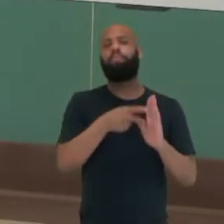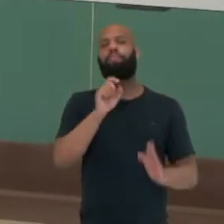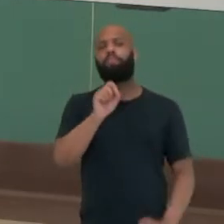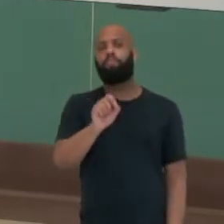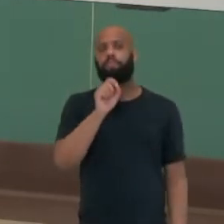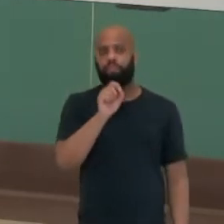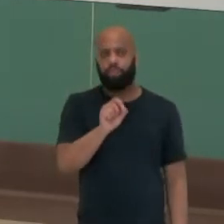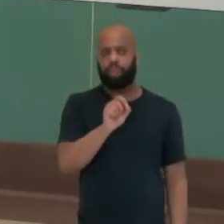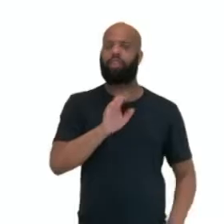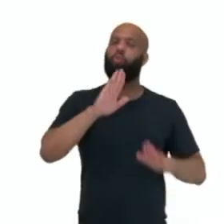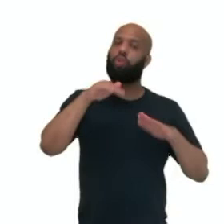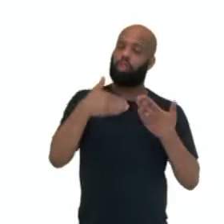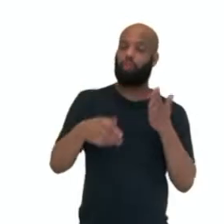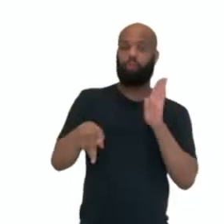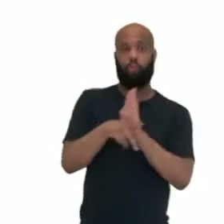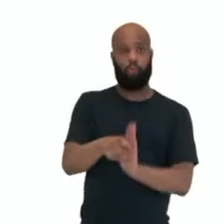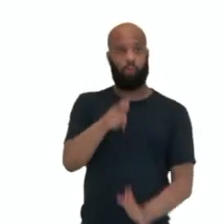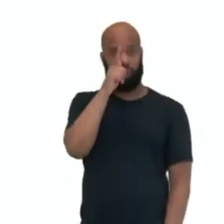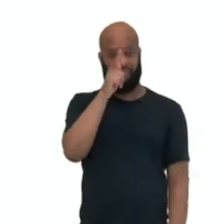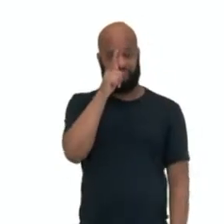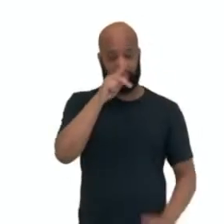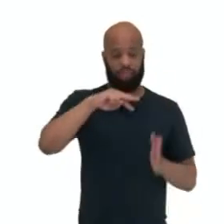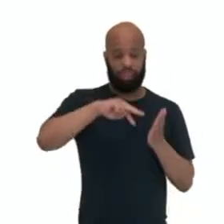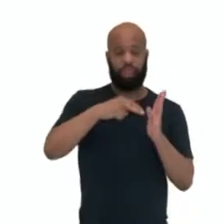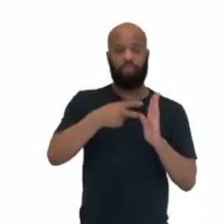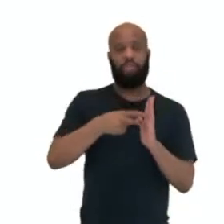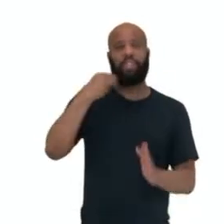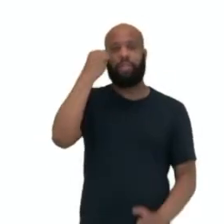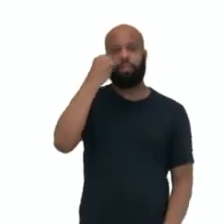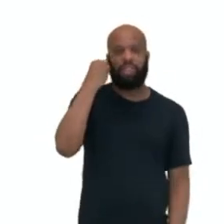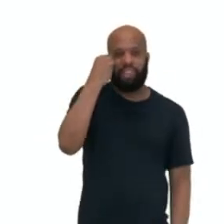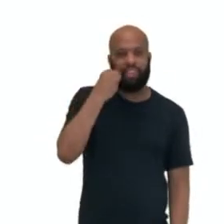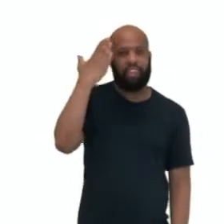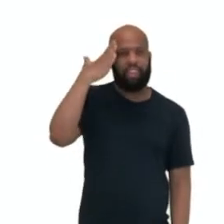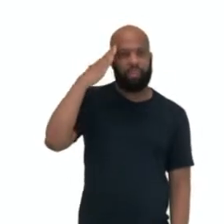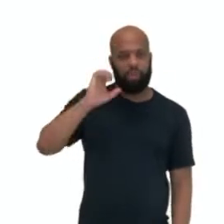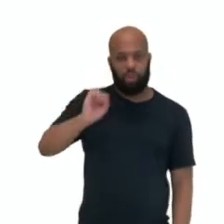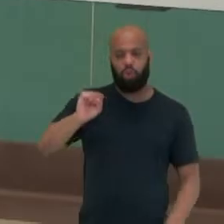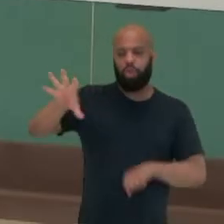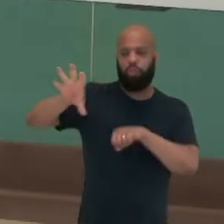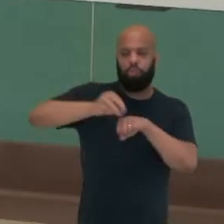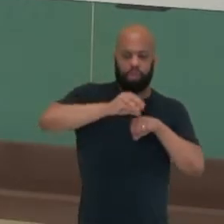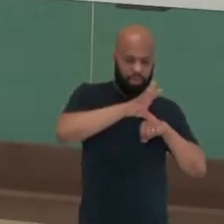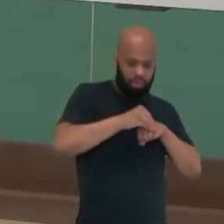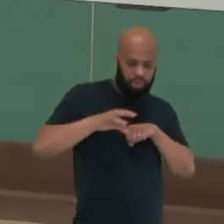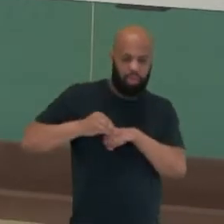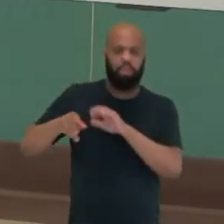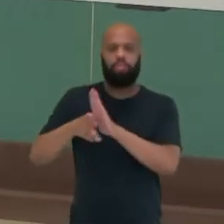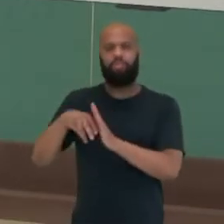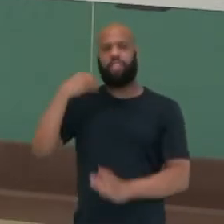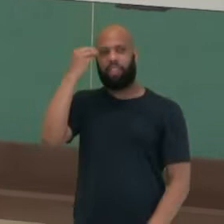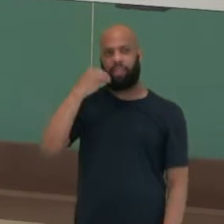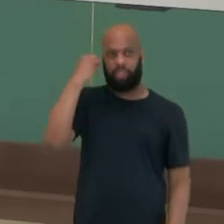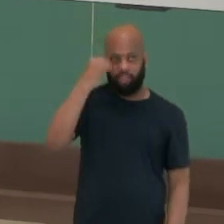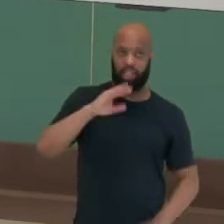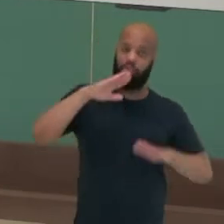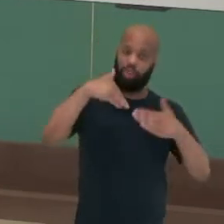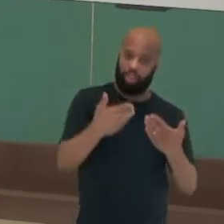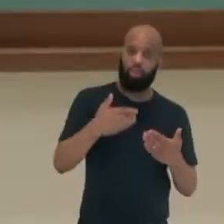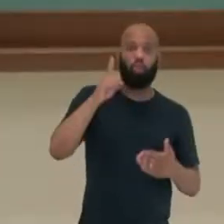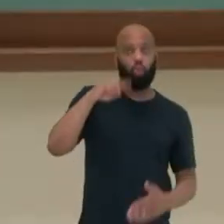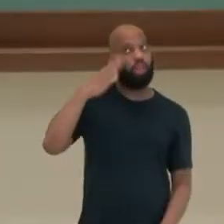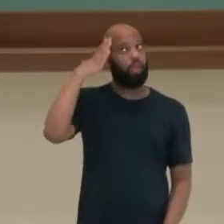em grego significa experiência, sabedoria adquirida pela experiência.